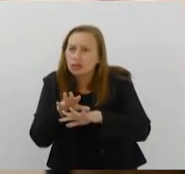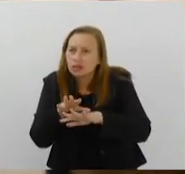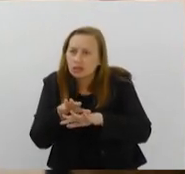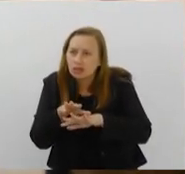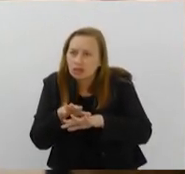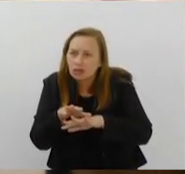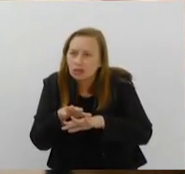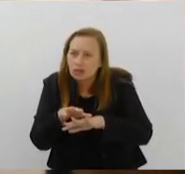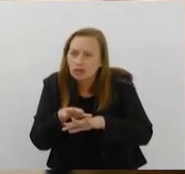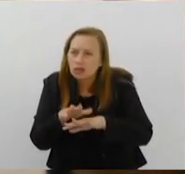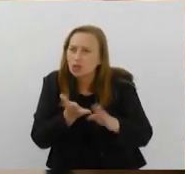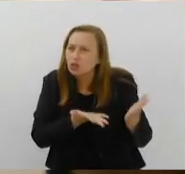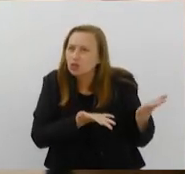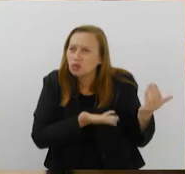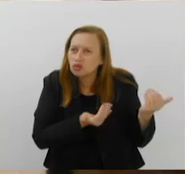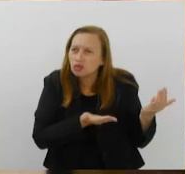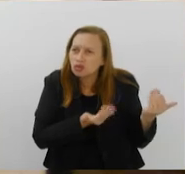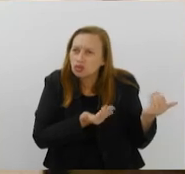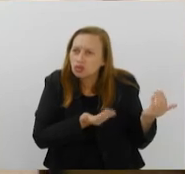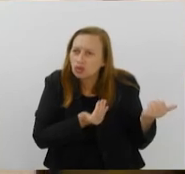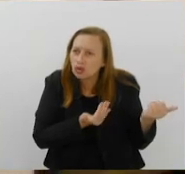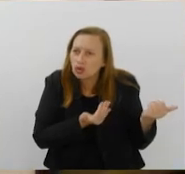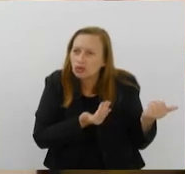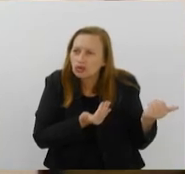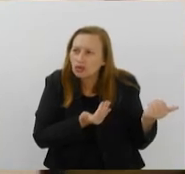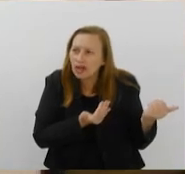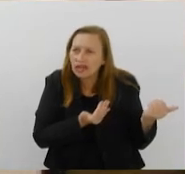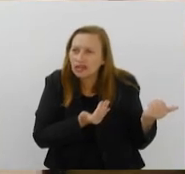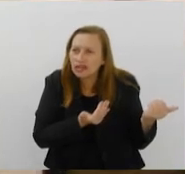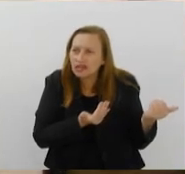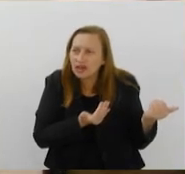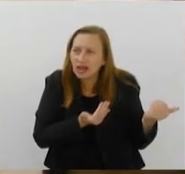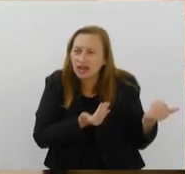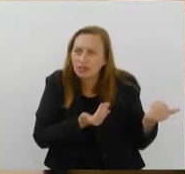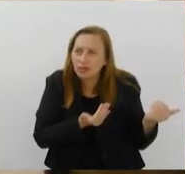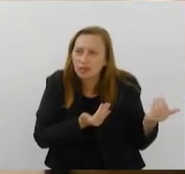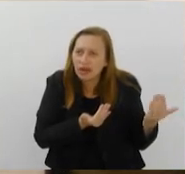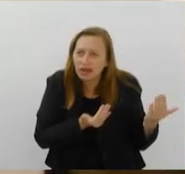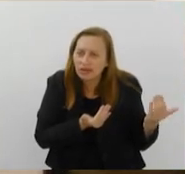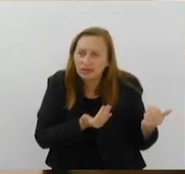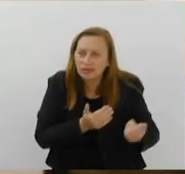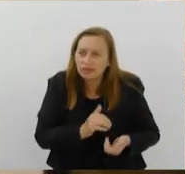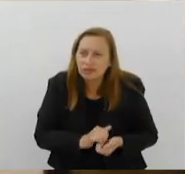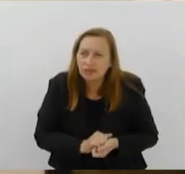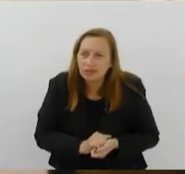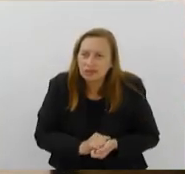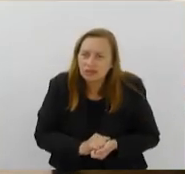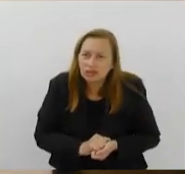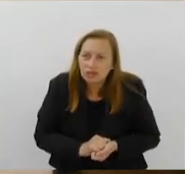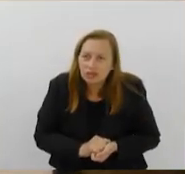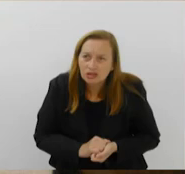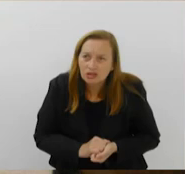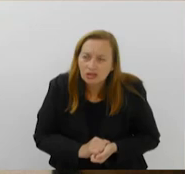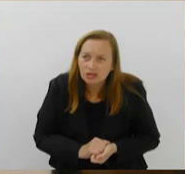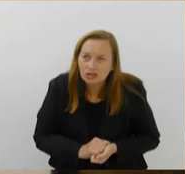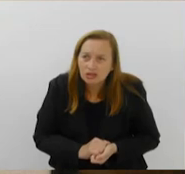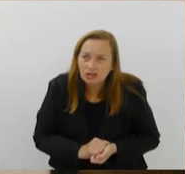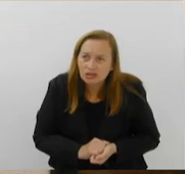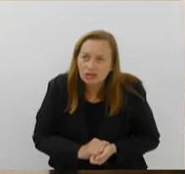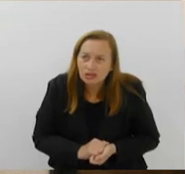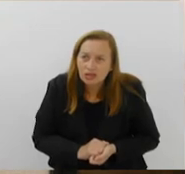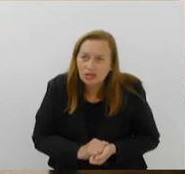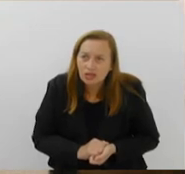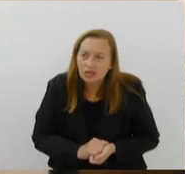do primeiro emprego jovem, dos docentes da educação. Gostaria de saber oportunidades para a gente fazer um Rio de Janeiro mais